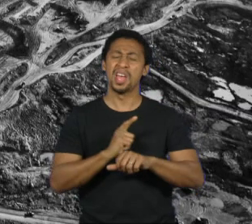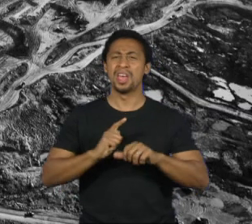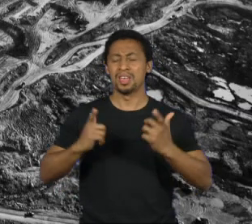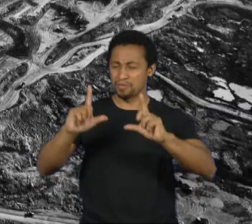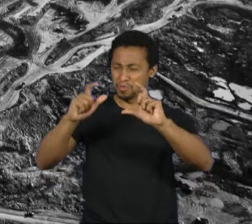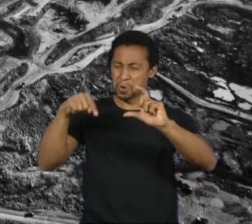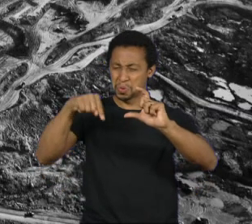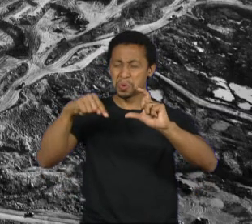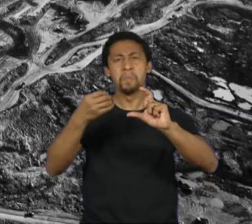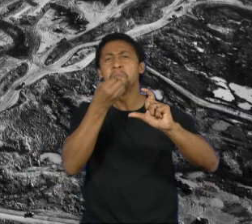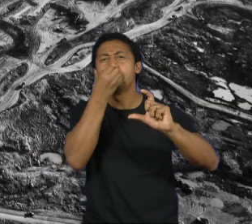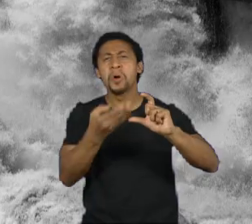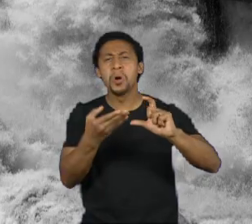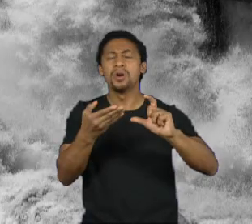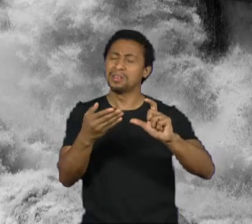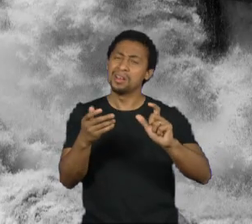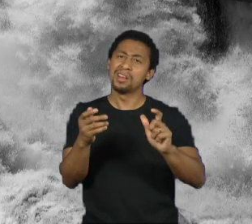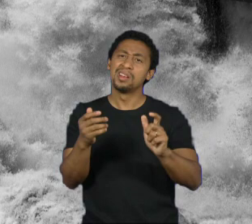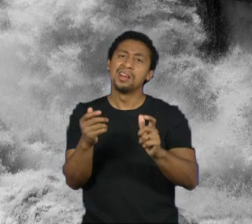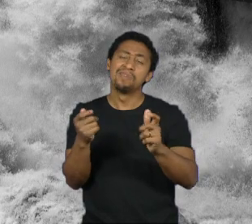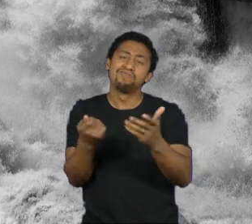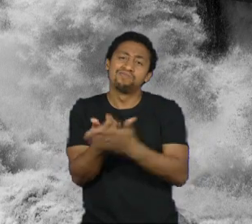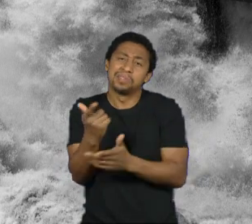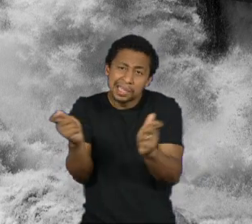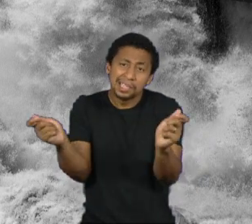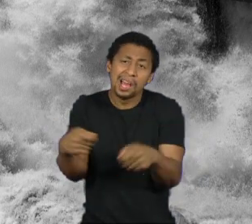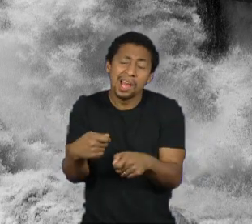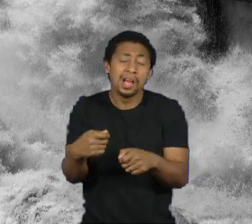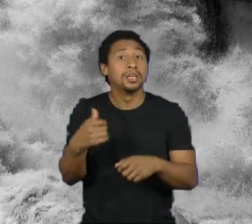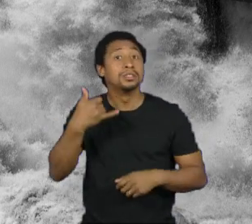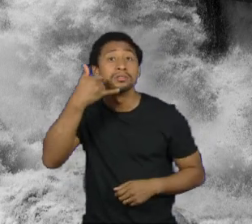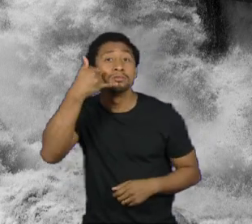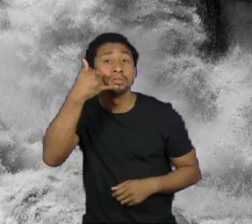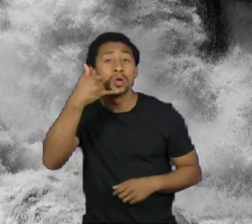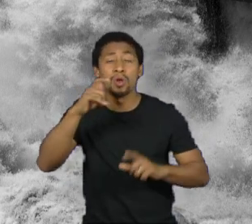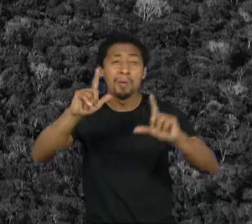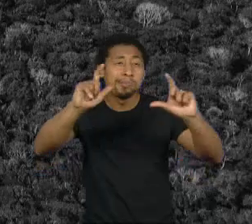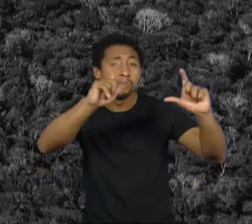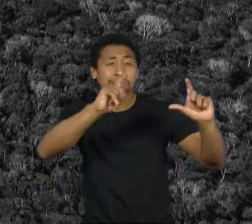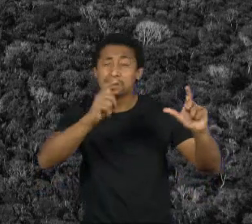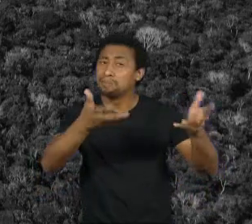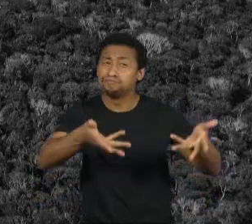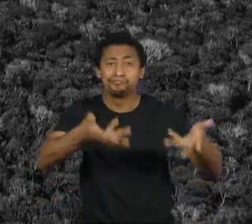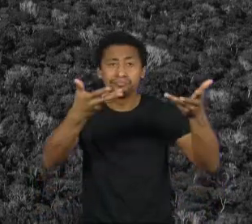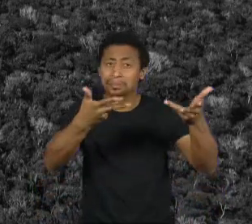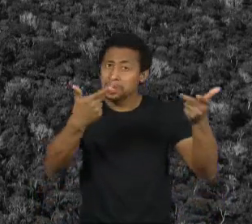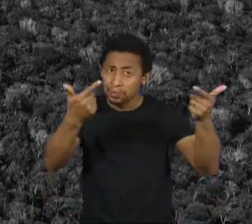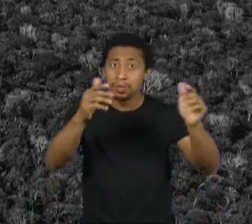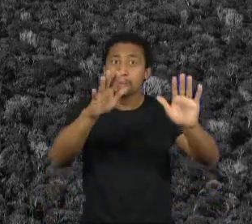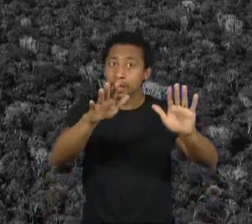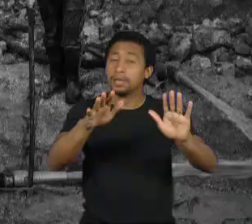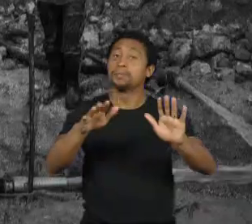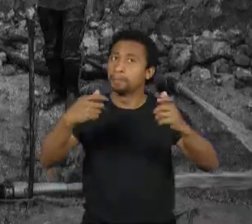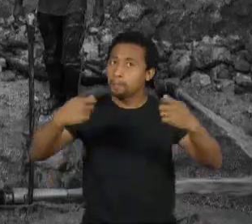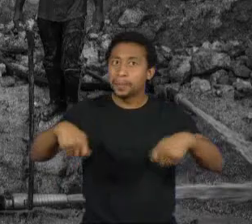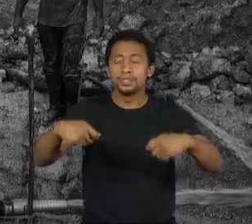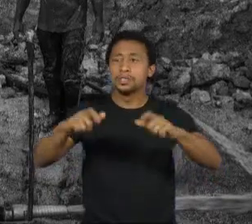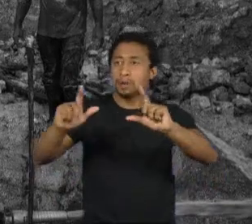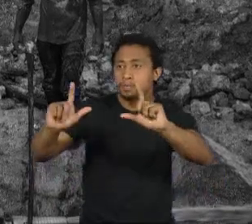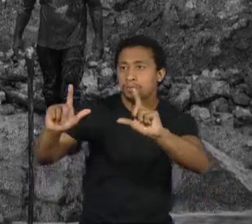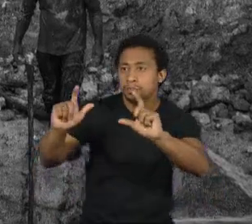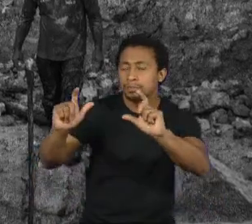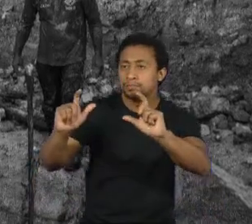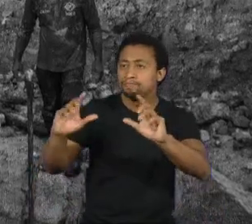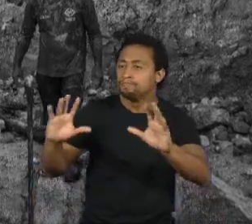muito bons, são muito mais acessíveis, até os celulares fazem umas coisas incríveis. Então, eu acho que a questão é isso, é mais